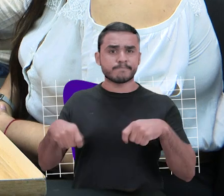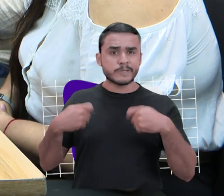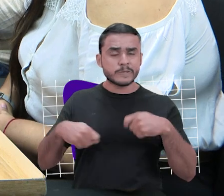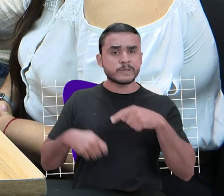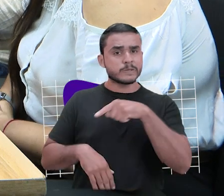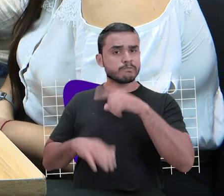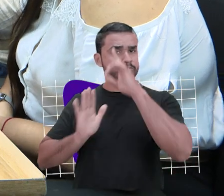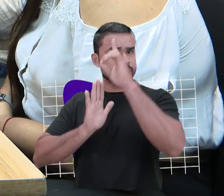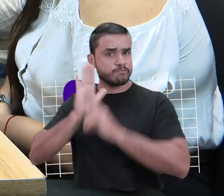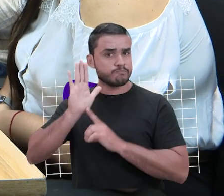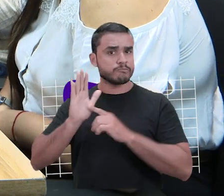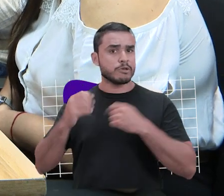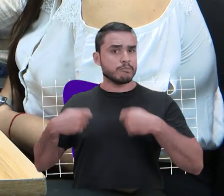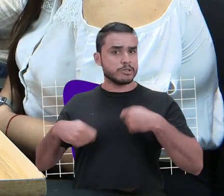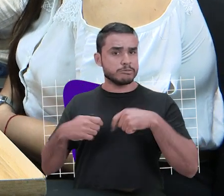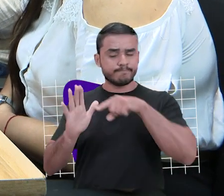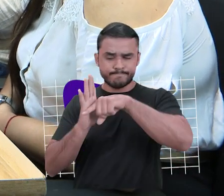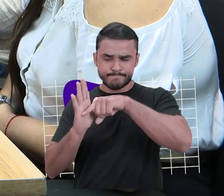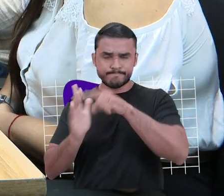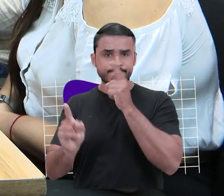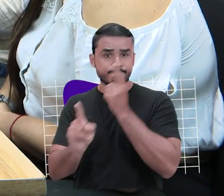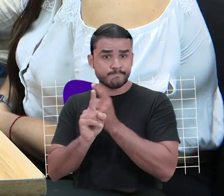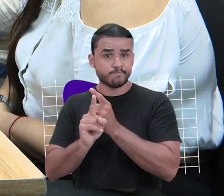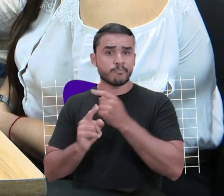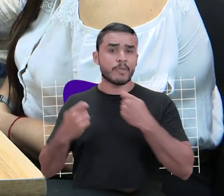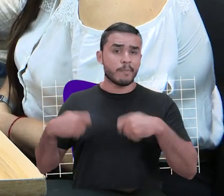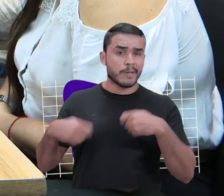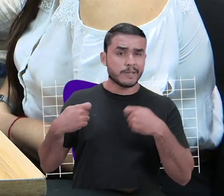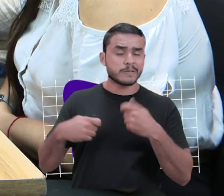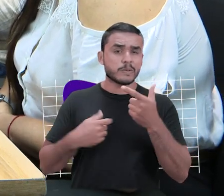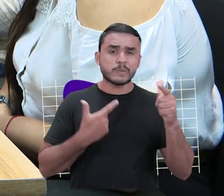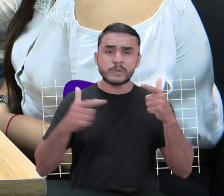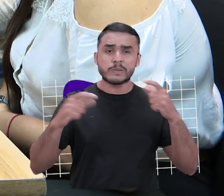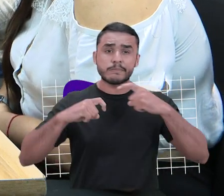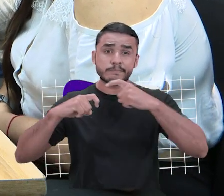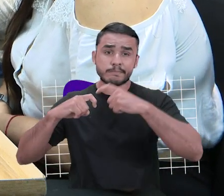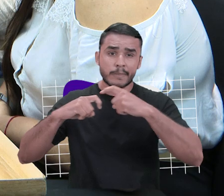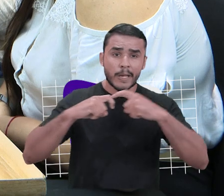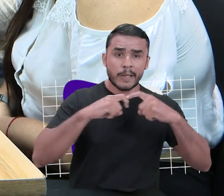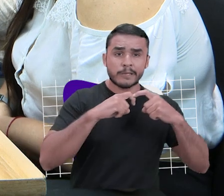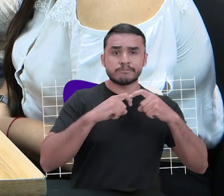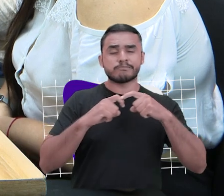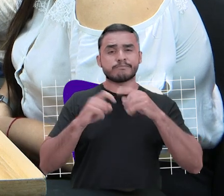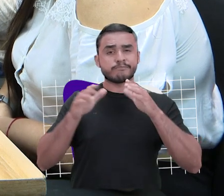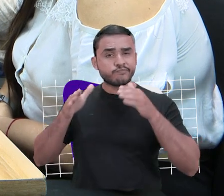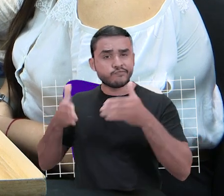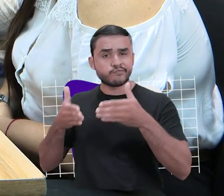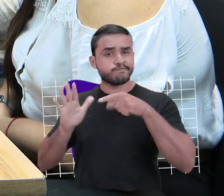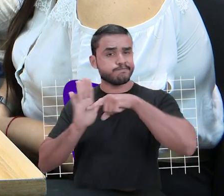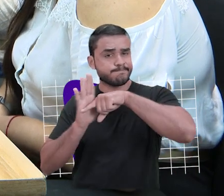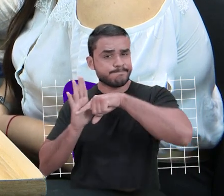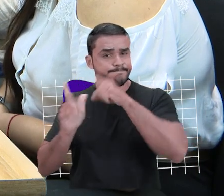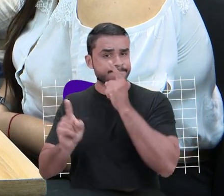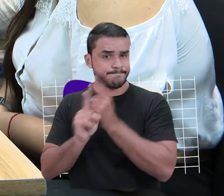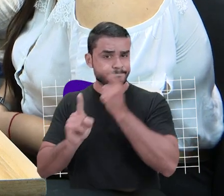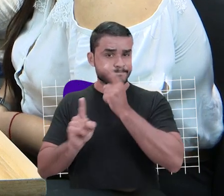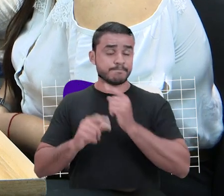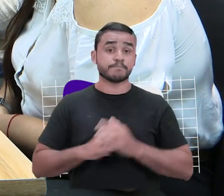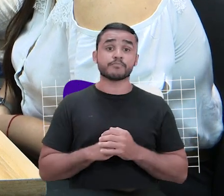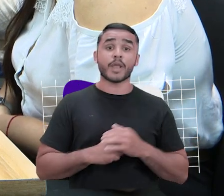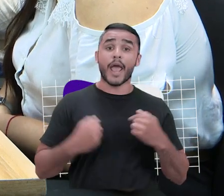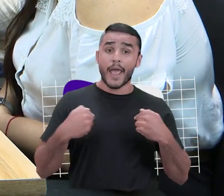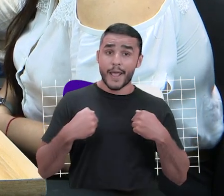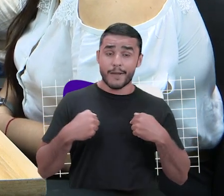demais diagnósticos, por conta das comorbidades, e foi isso. E aí a gente faz o nosso trabalho de